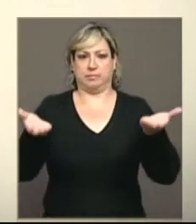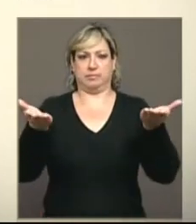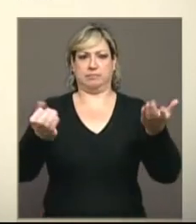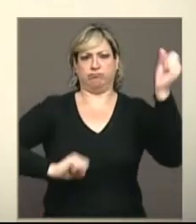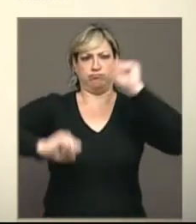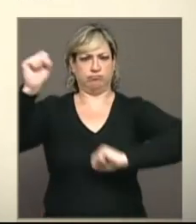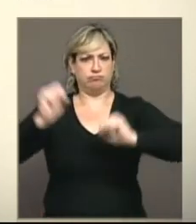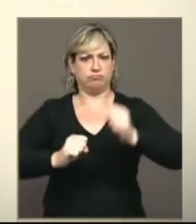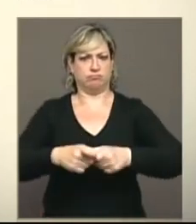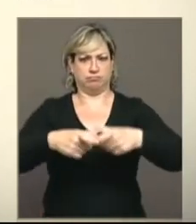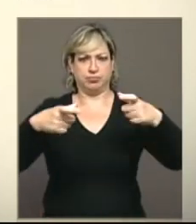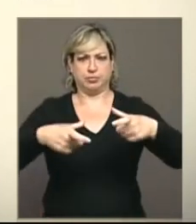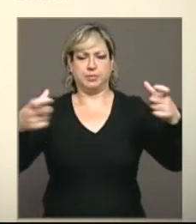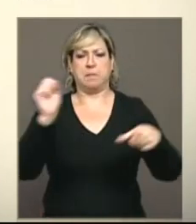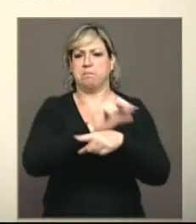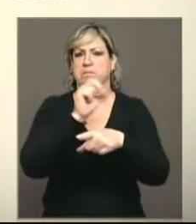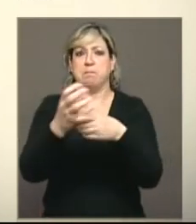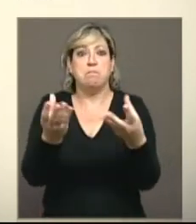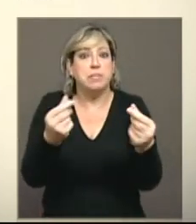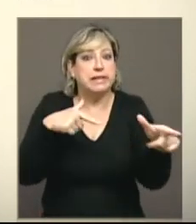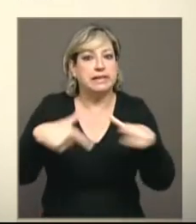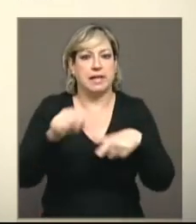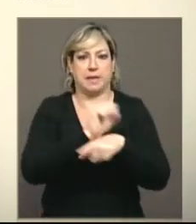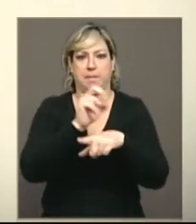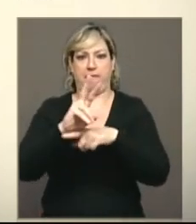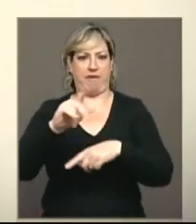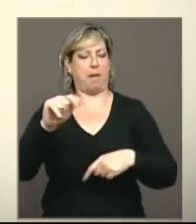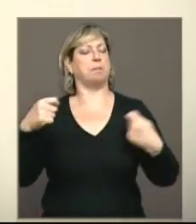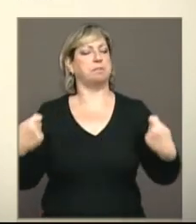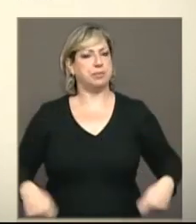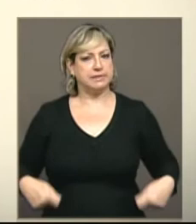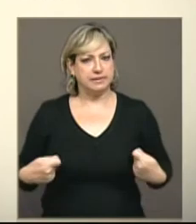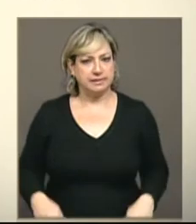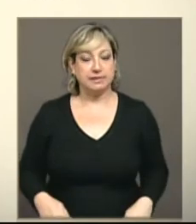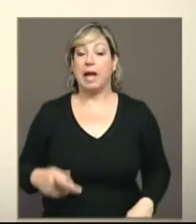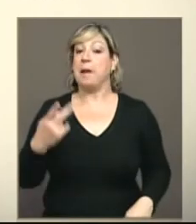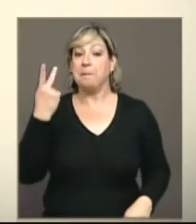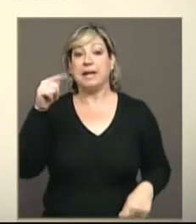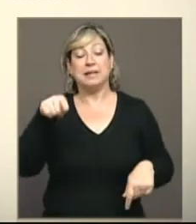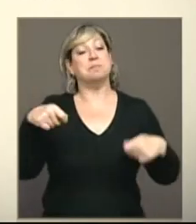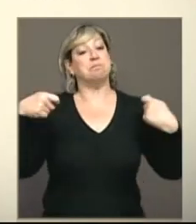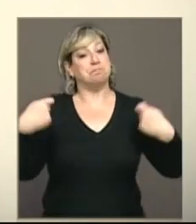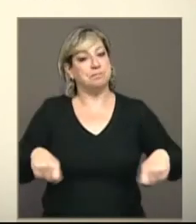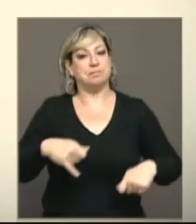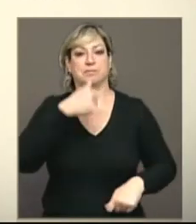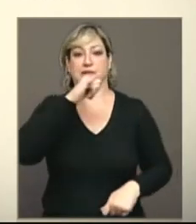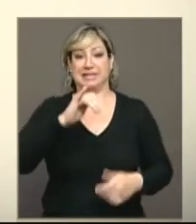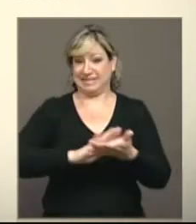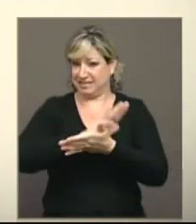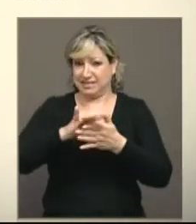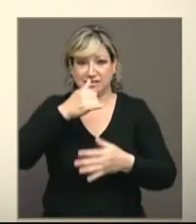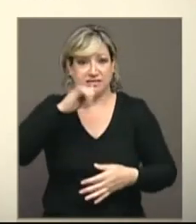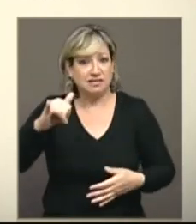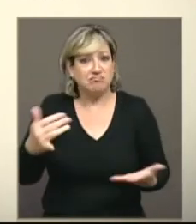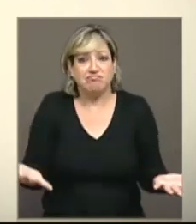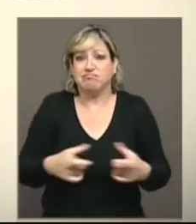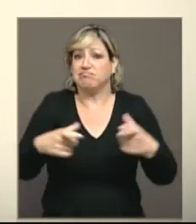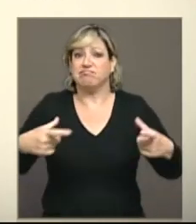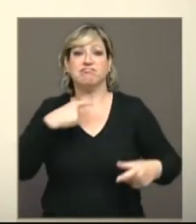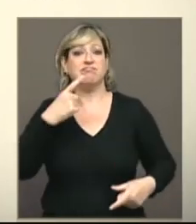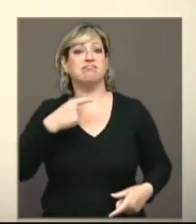indústria gerar muitos empregos para isso acontecer é preciso energia sem energia não há